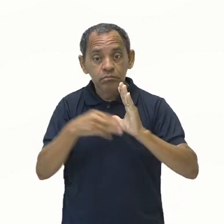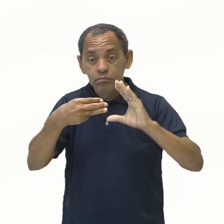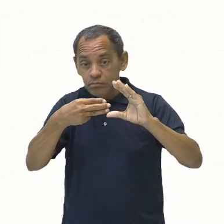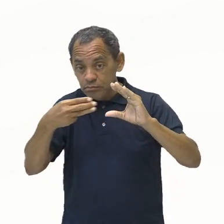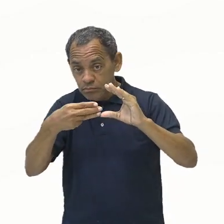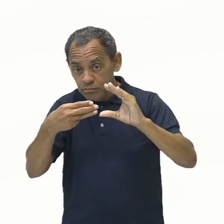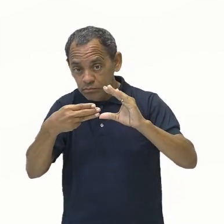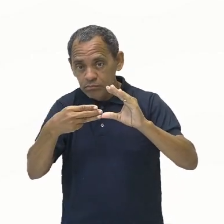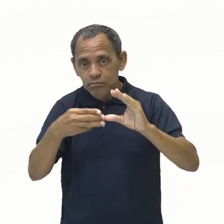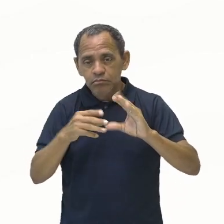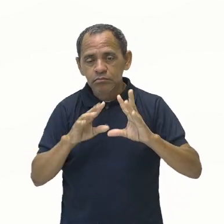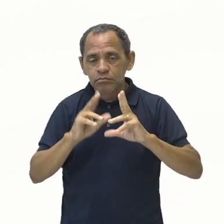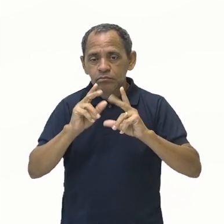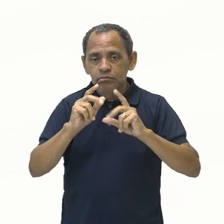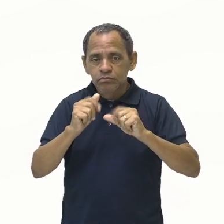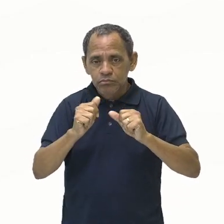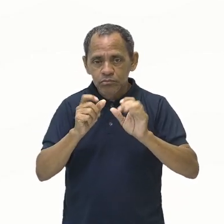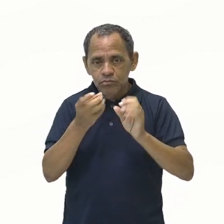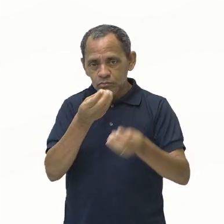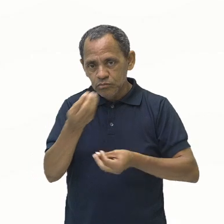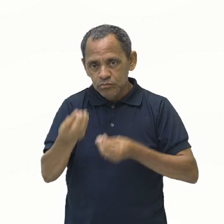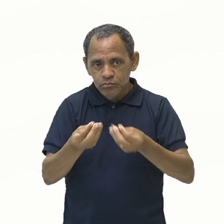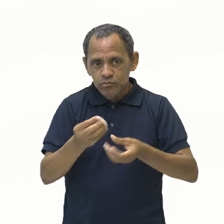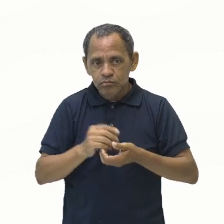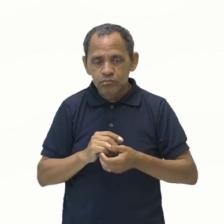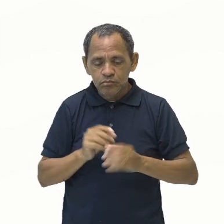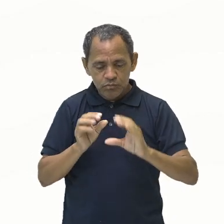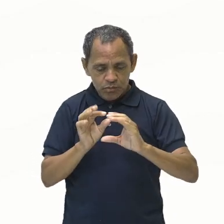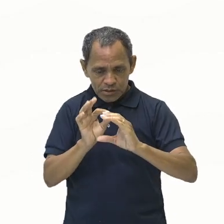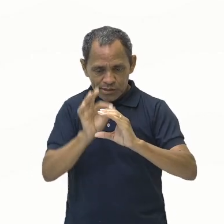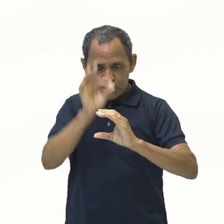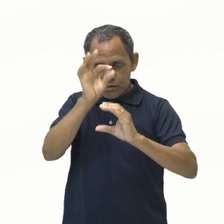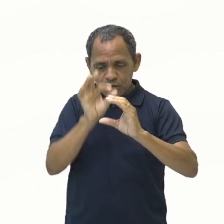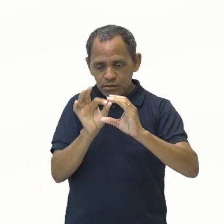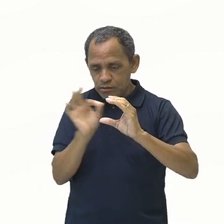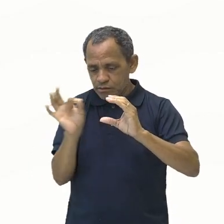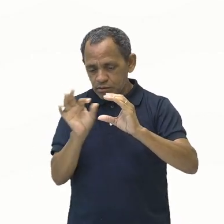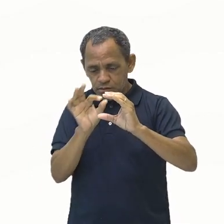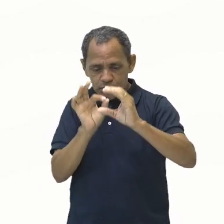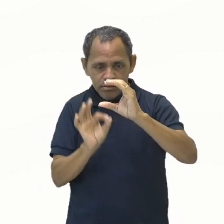4 em todos os lugares, tá? Não esqueçam, são 4 traços.